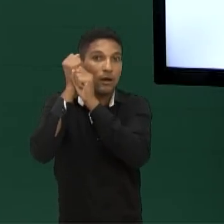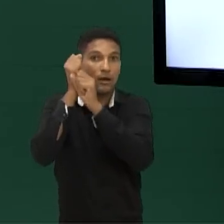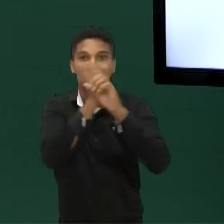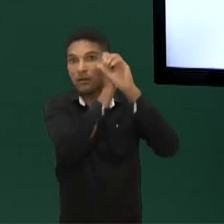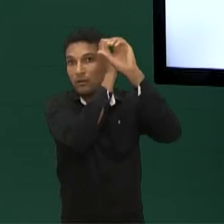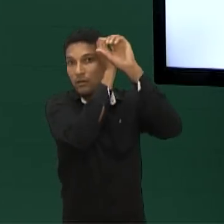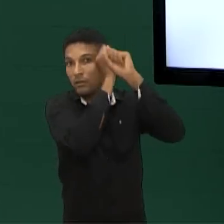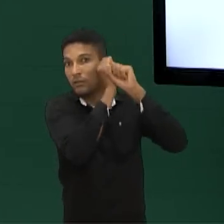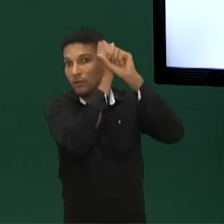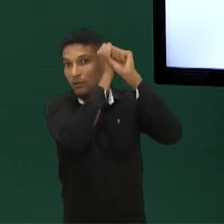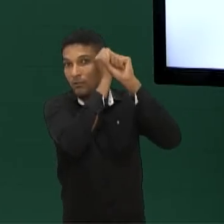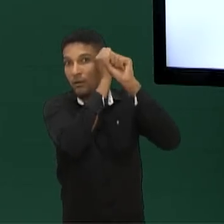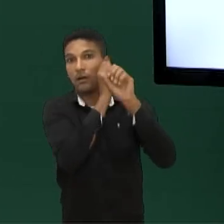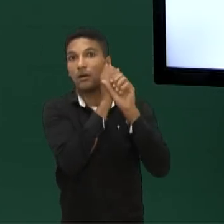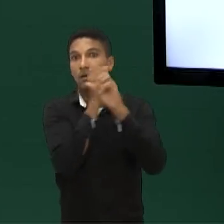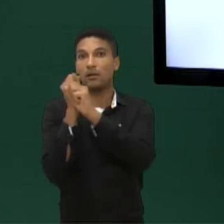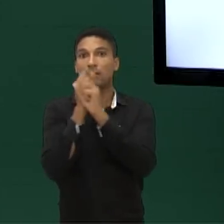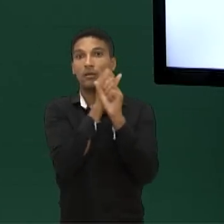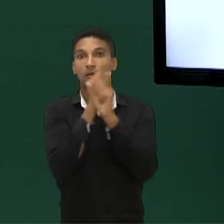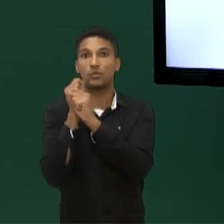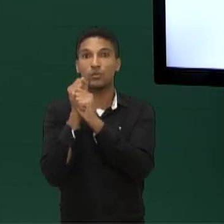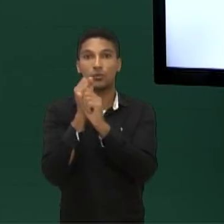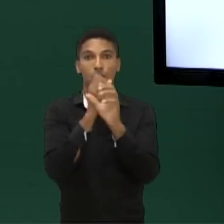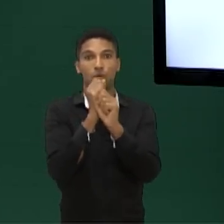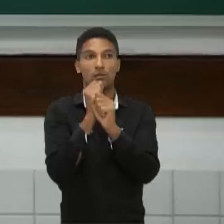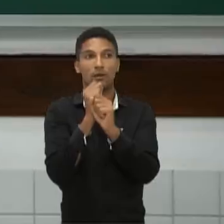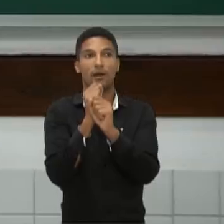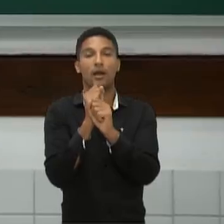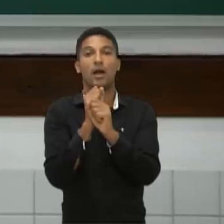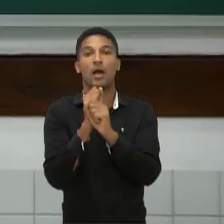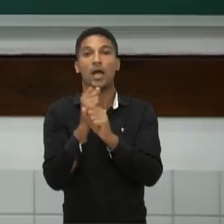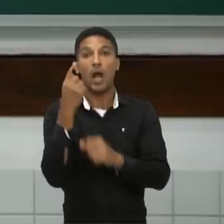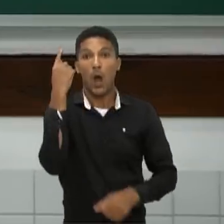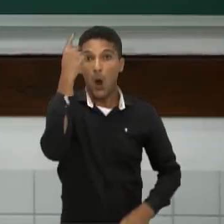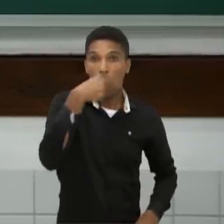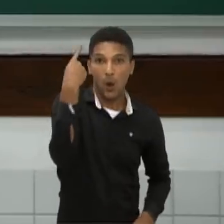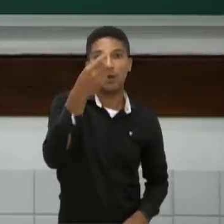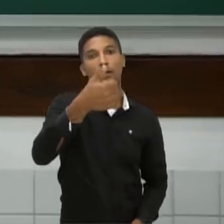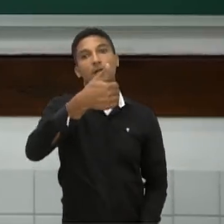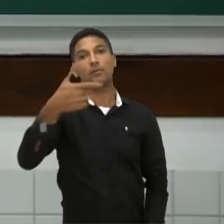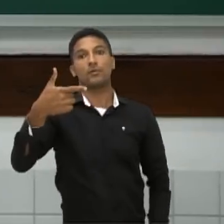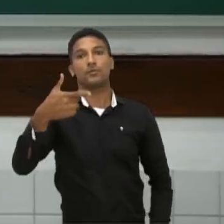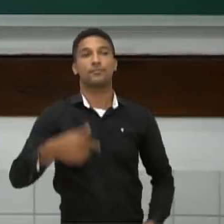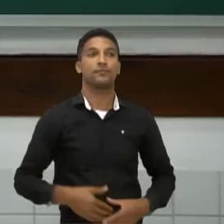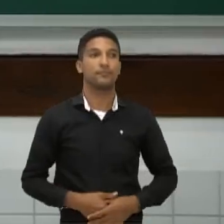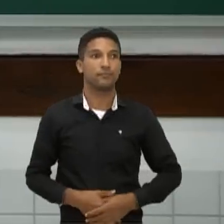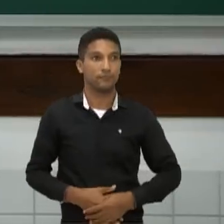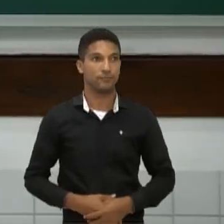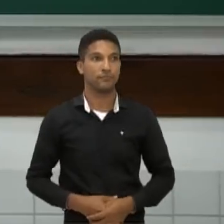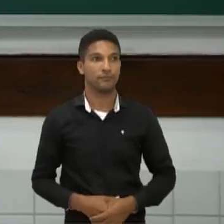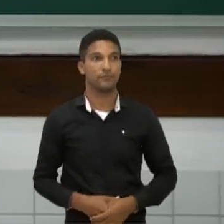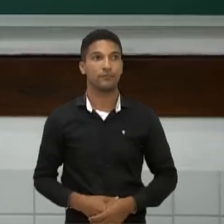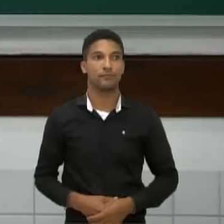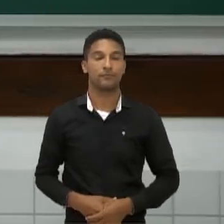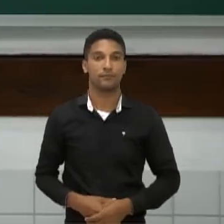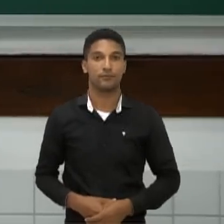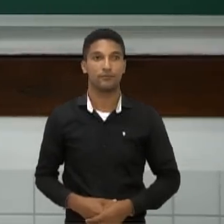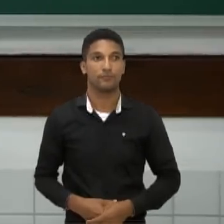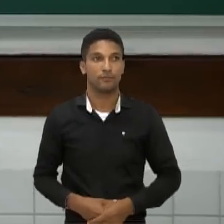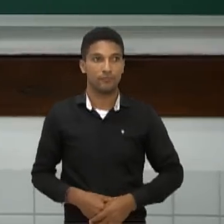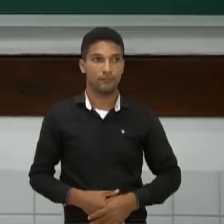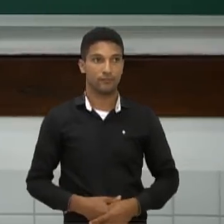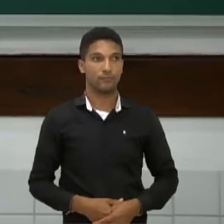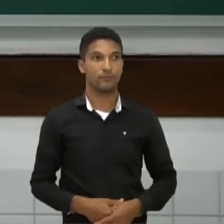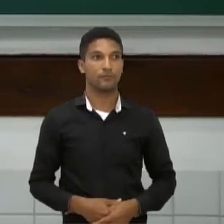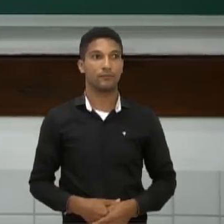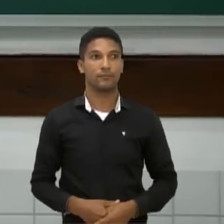tenho um resultado lá de 12, tá? Belezinha? Tenho 12, tá bom? E olha